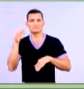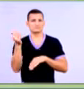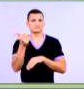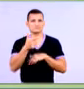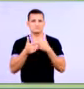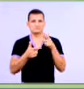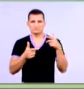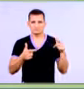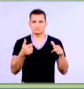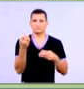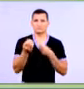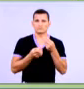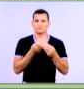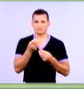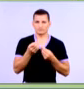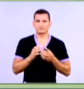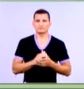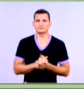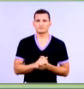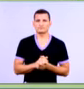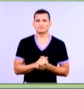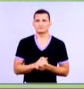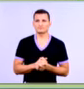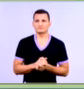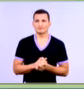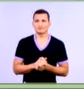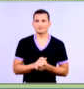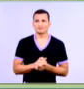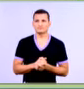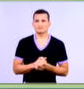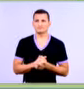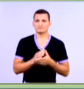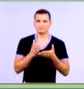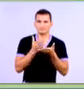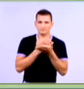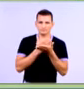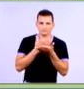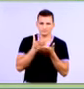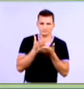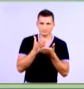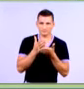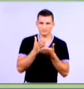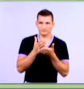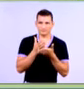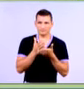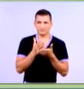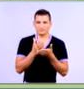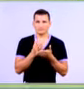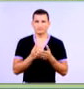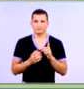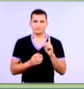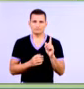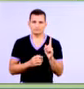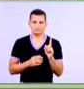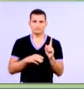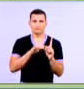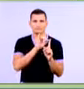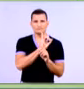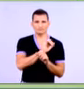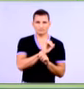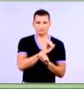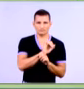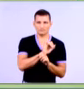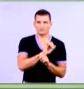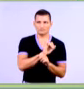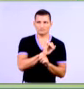ele funciona? Ele diz o seguinte, olha, no início do arranjo eu coloco o meu controlador I. E no final